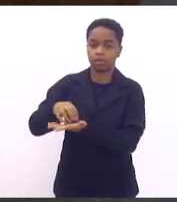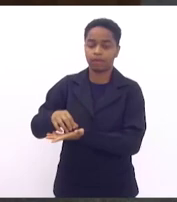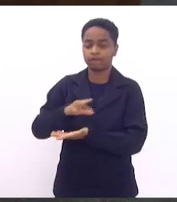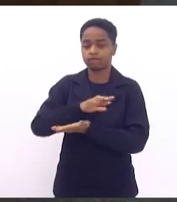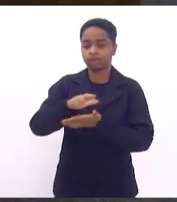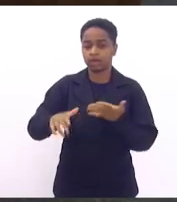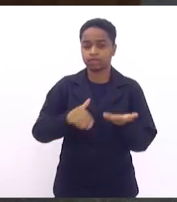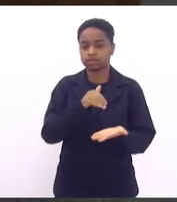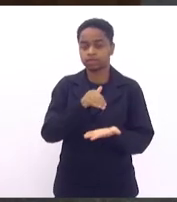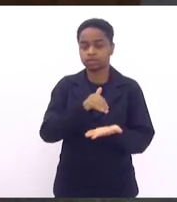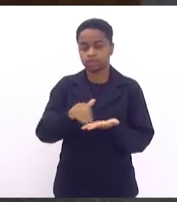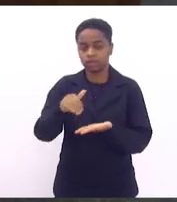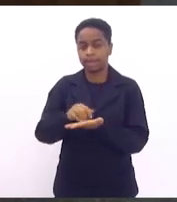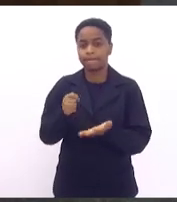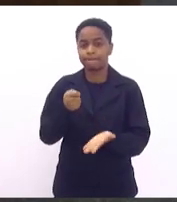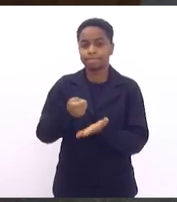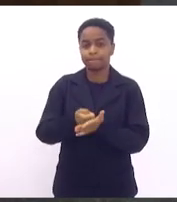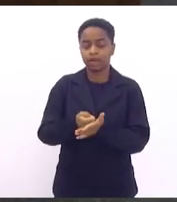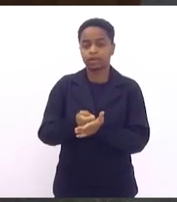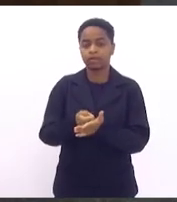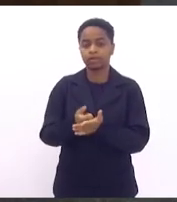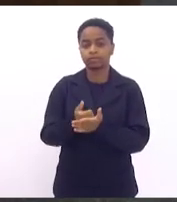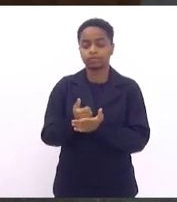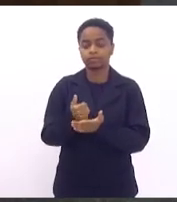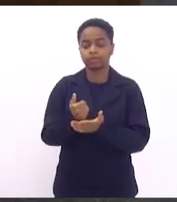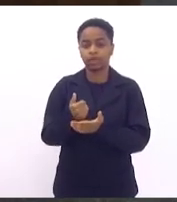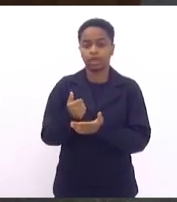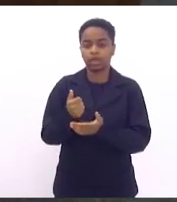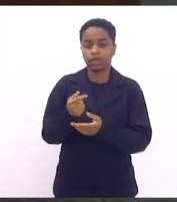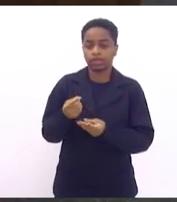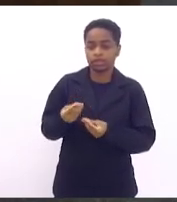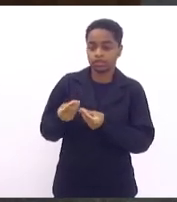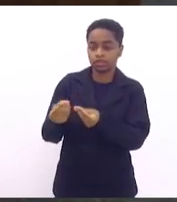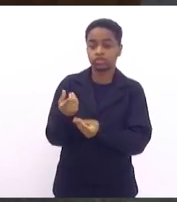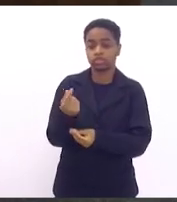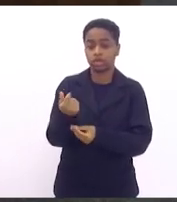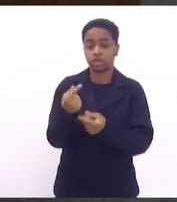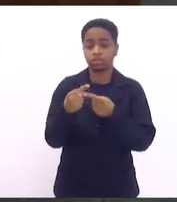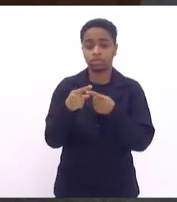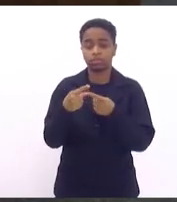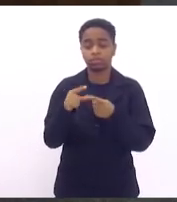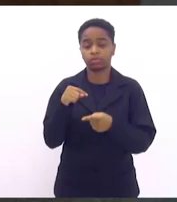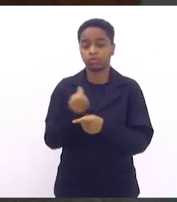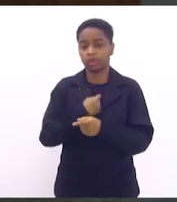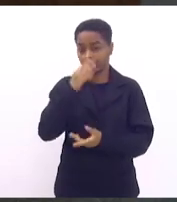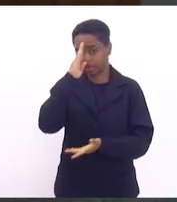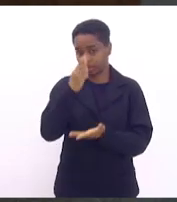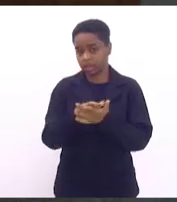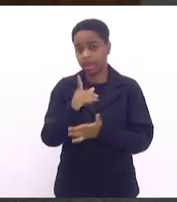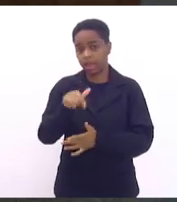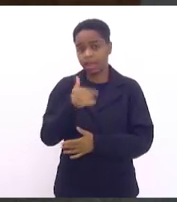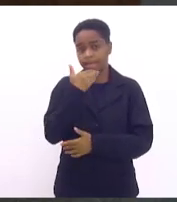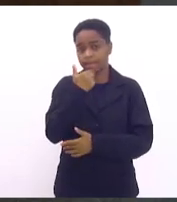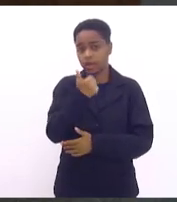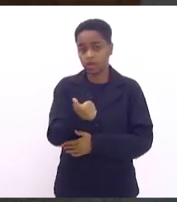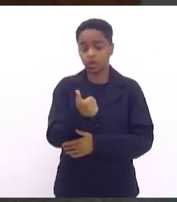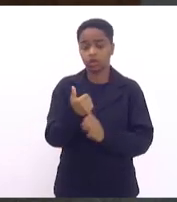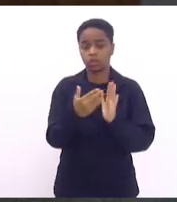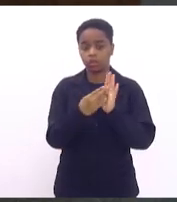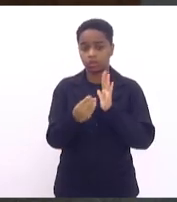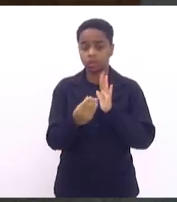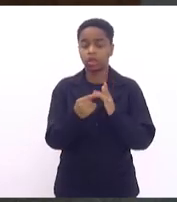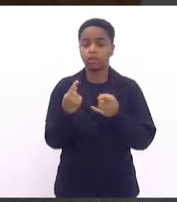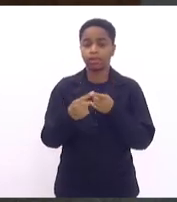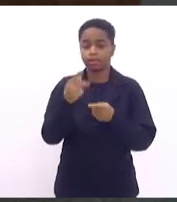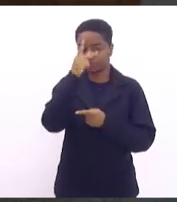que pagam o auxílio alimentação em dinheiro para o servidor. A gente acha que esse é o melhor modelo. O servidor recebe o dinheiro, gasta, vai onde ele